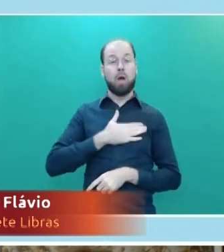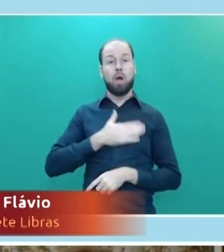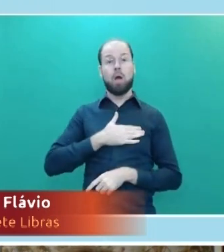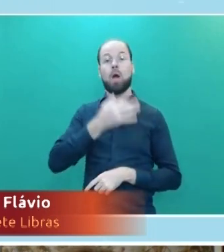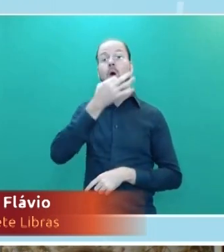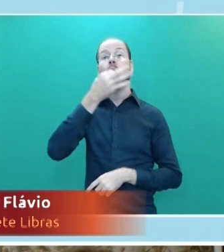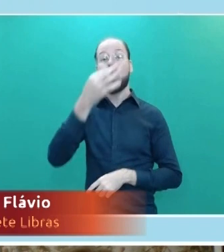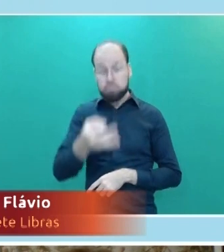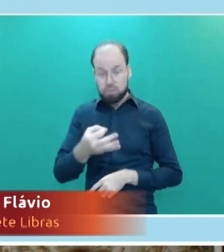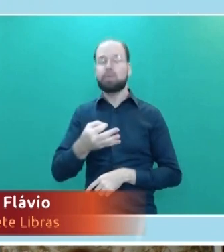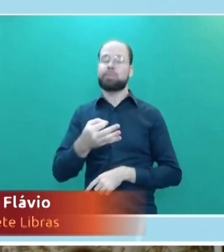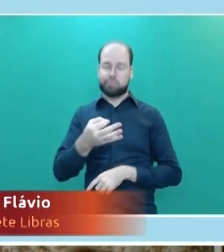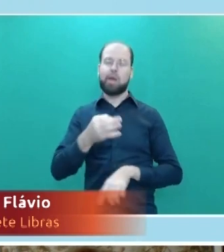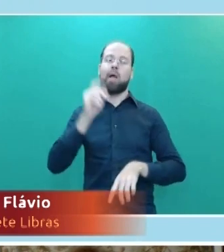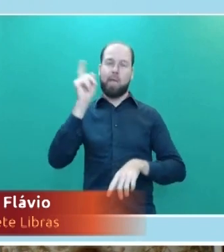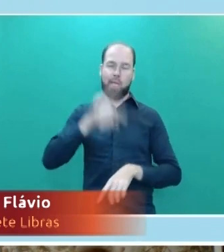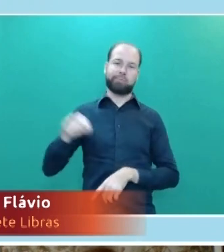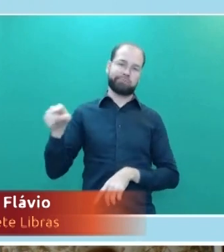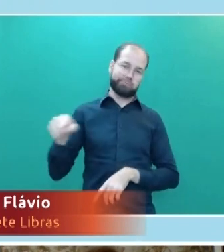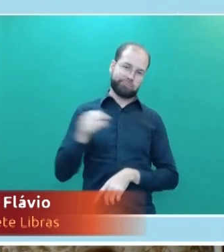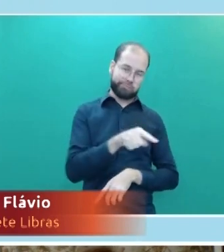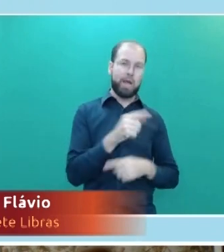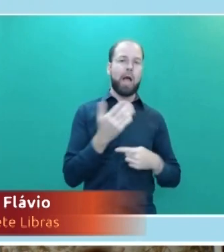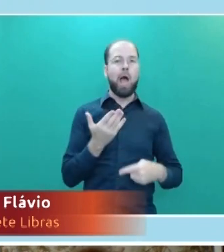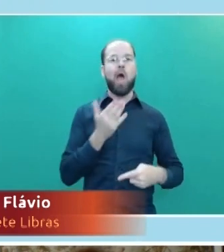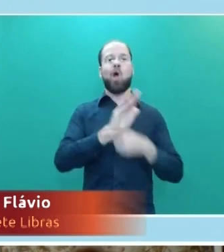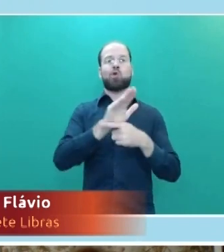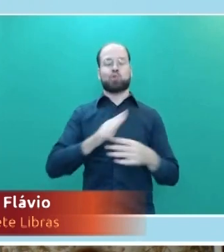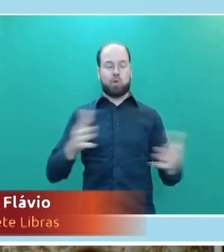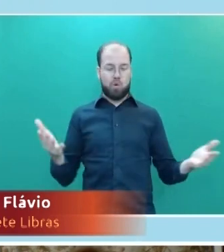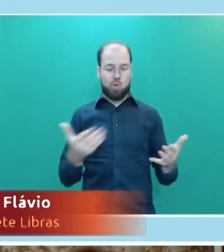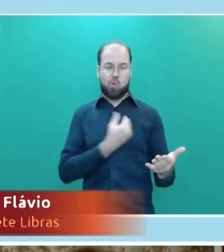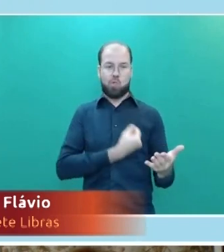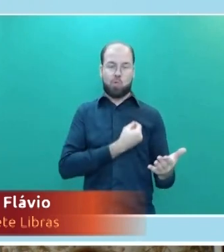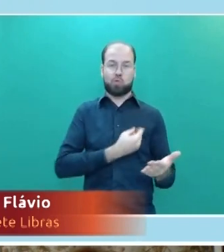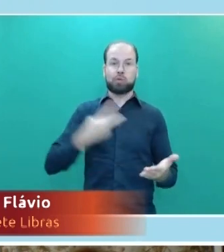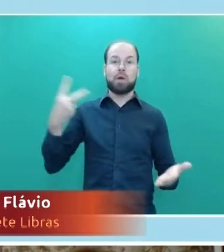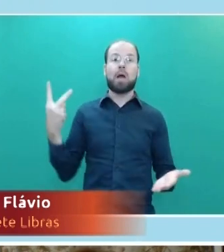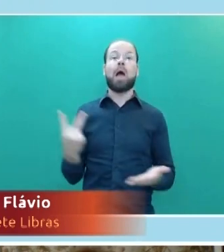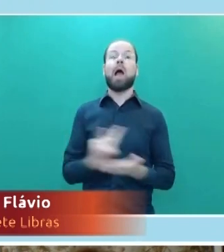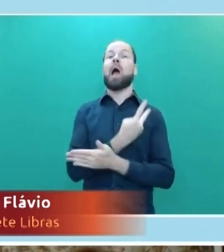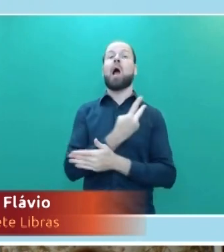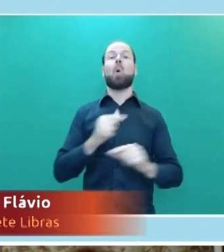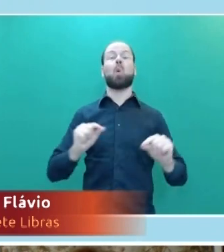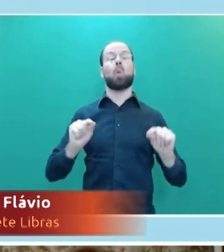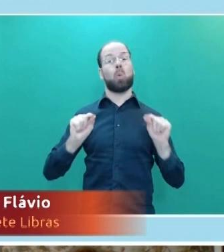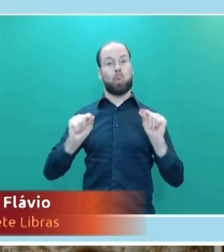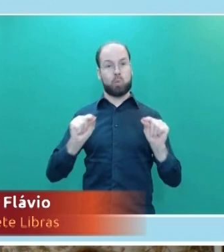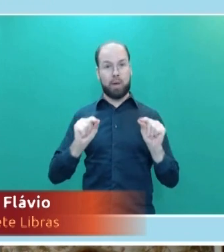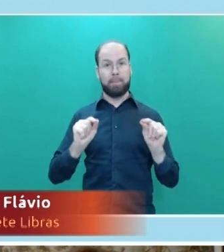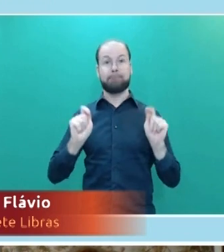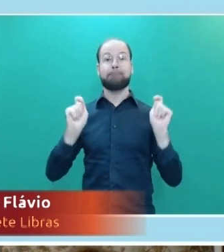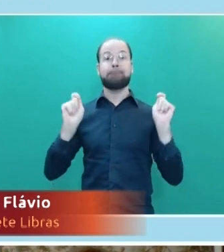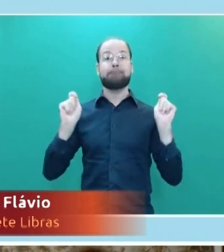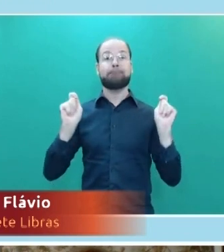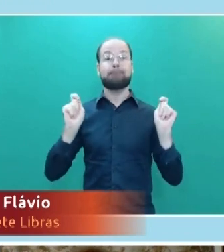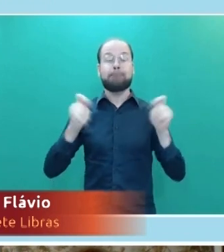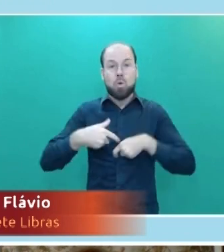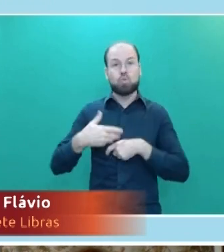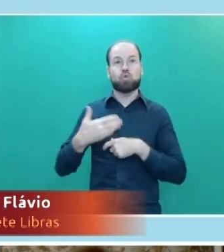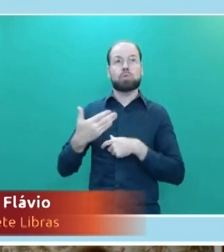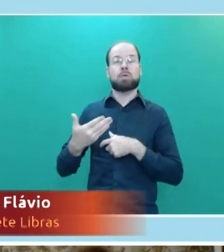esse cenário que hoje a gente verifica e essa possibilidade aí que